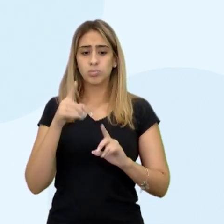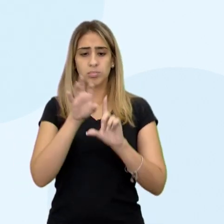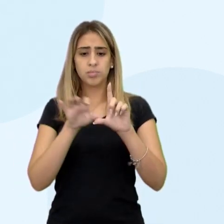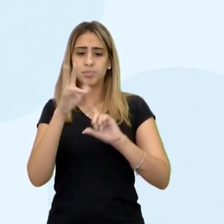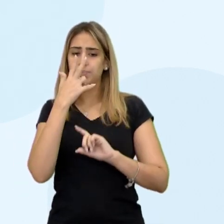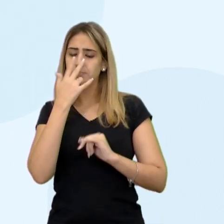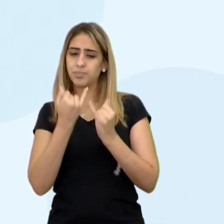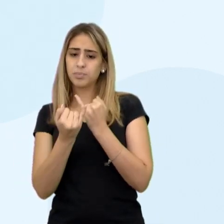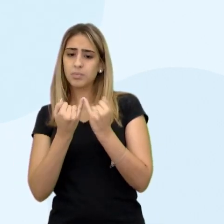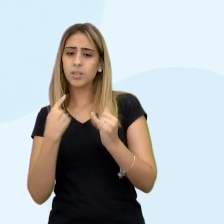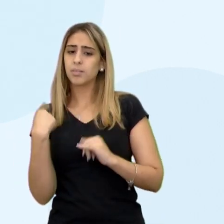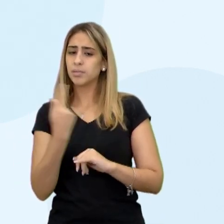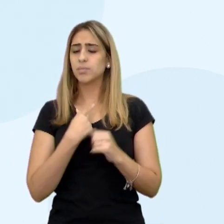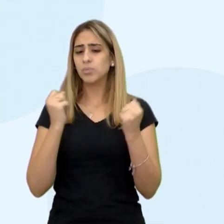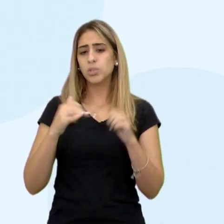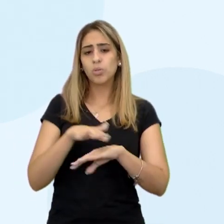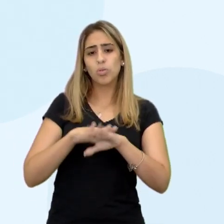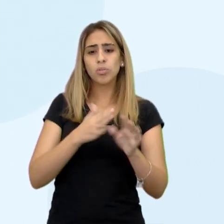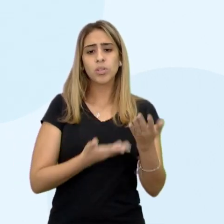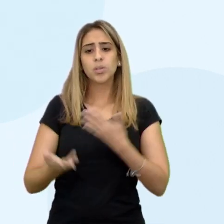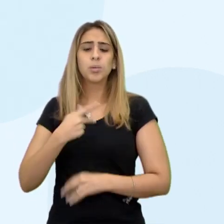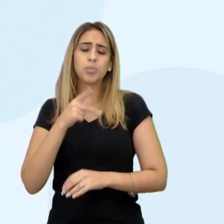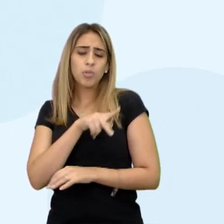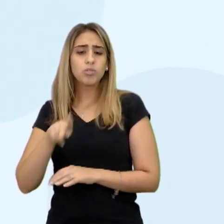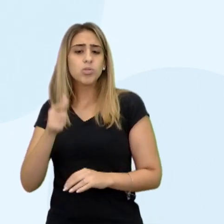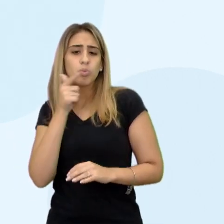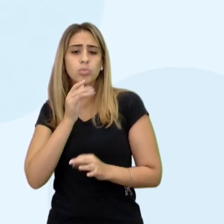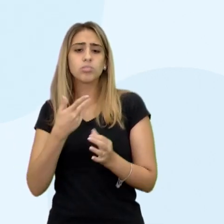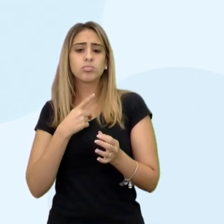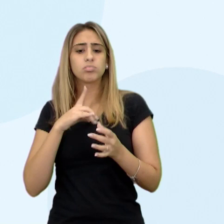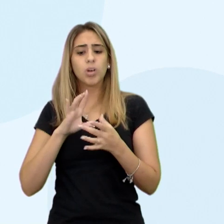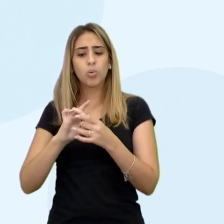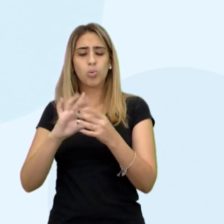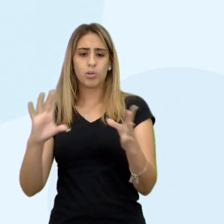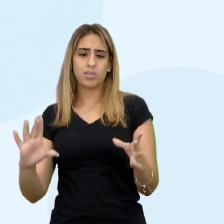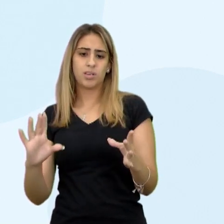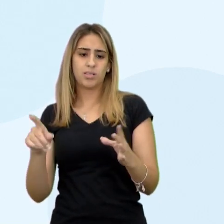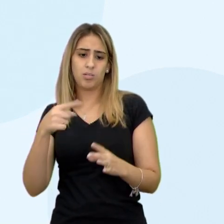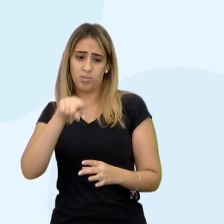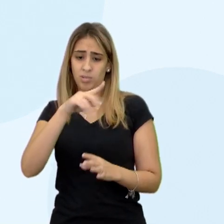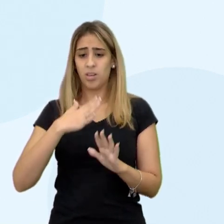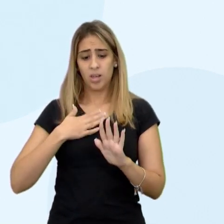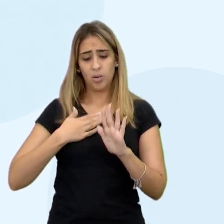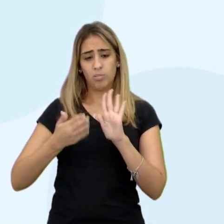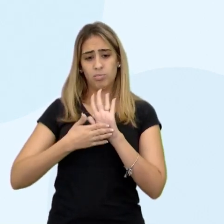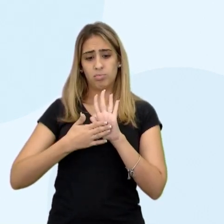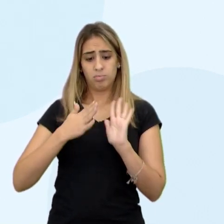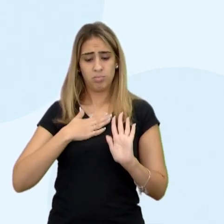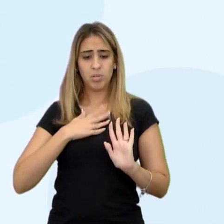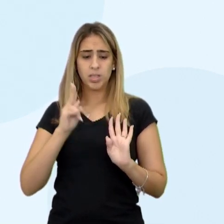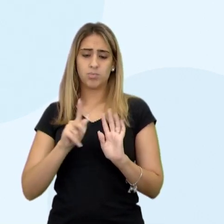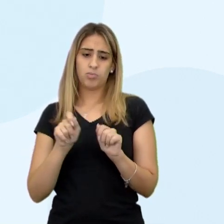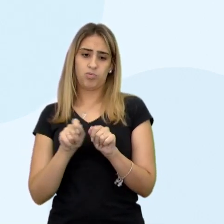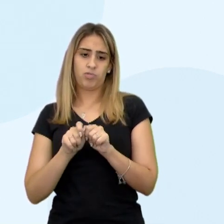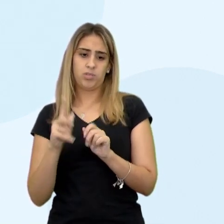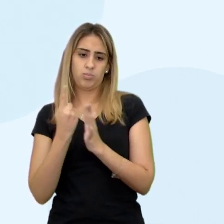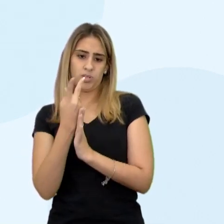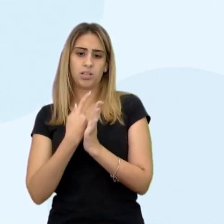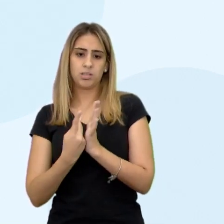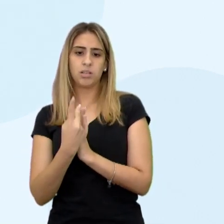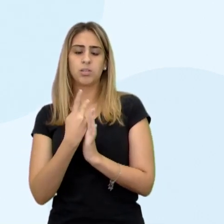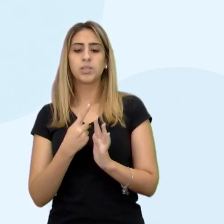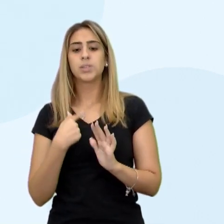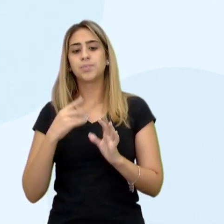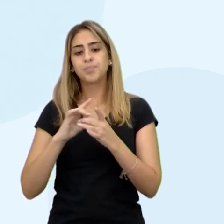pra gente brincar um pouquinho, porque o professor conseguia de autorização. Mas vocês têm um universo de possibilidades aí dentro